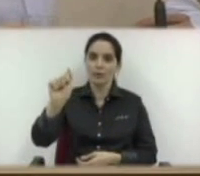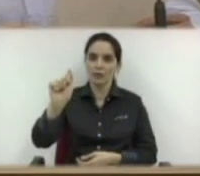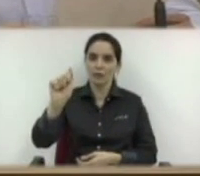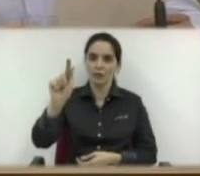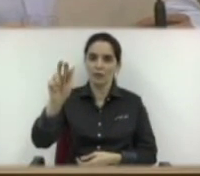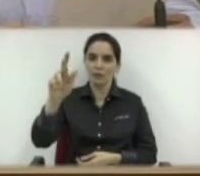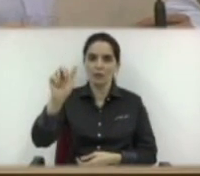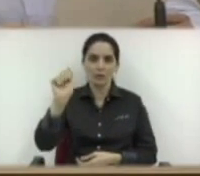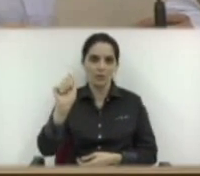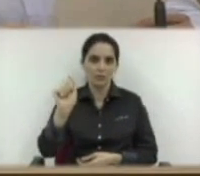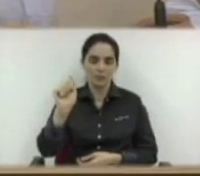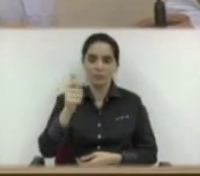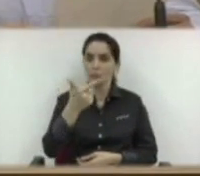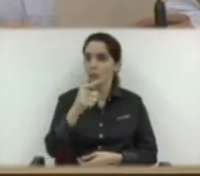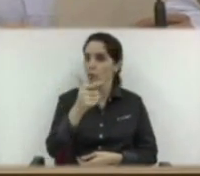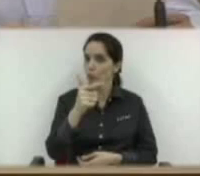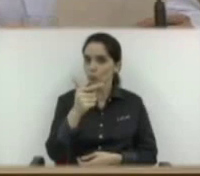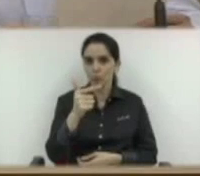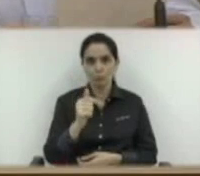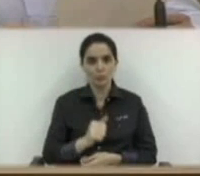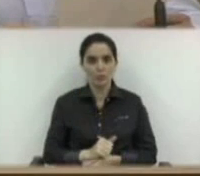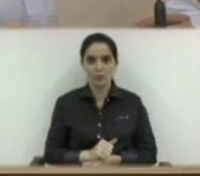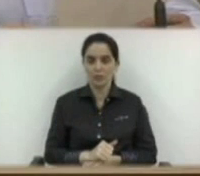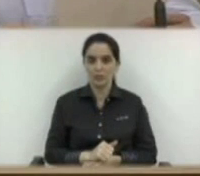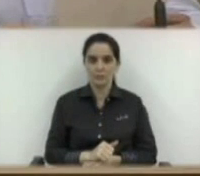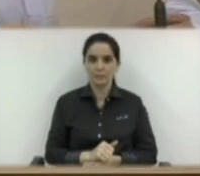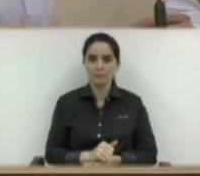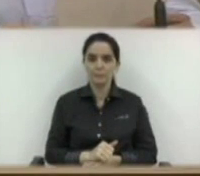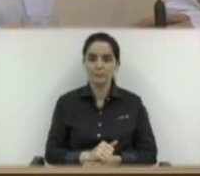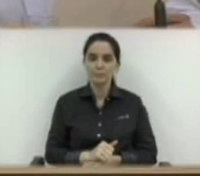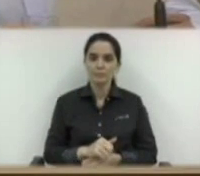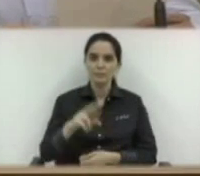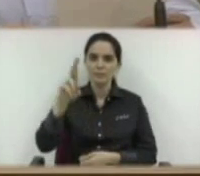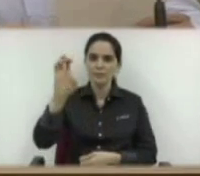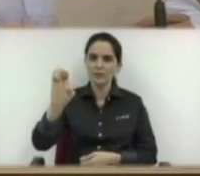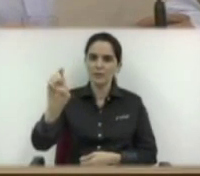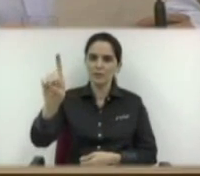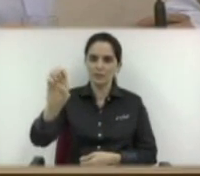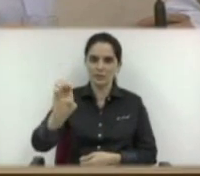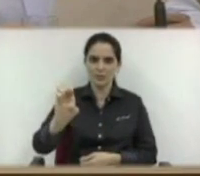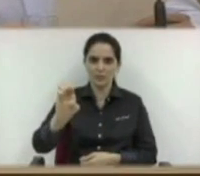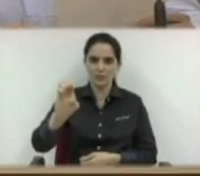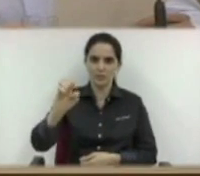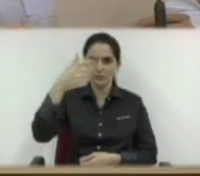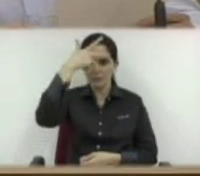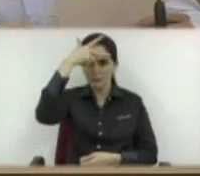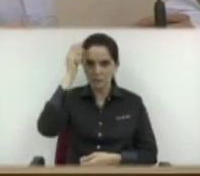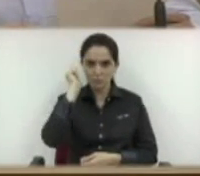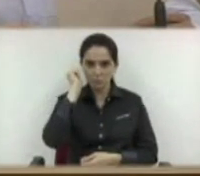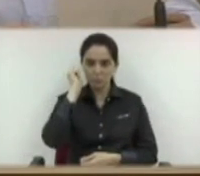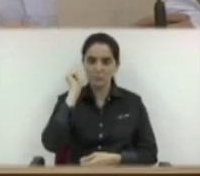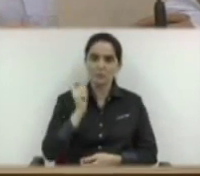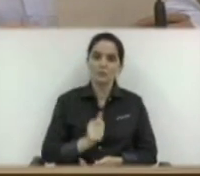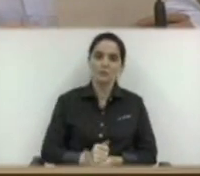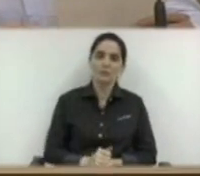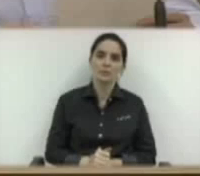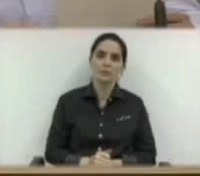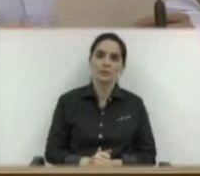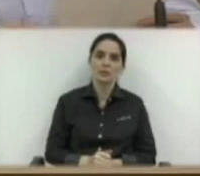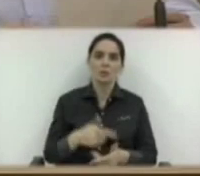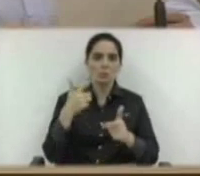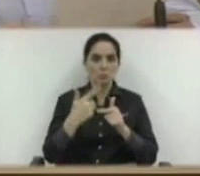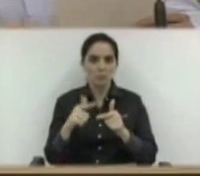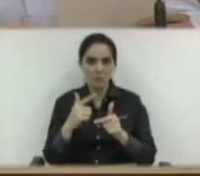não possui na rede municipal. Com o avançado da idade, a disfunção erétil torna-se cada